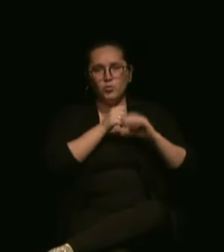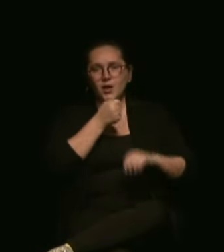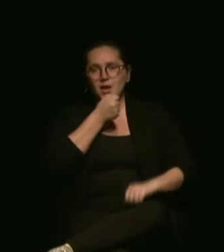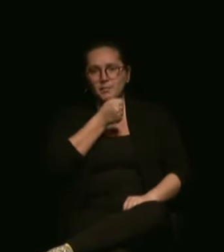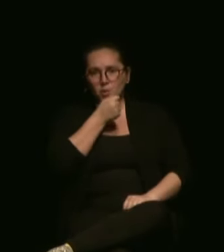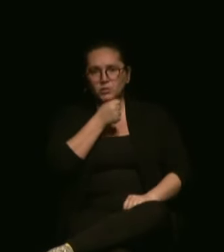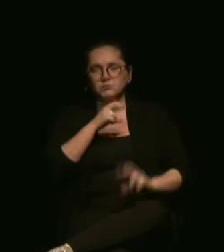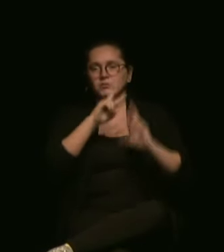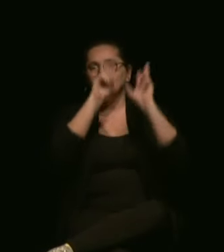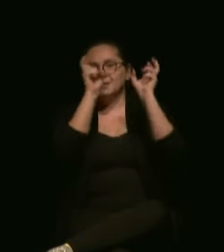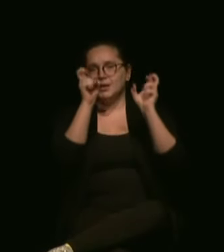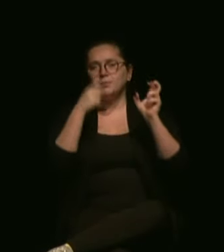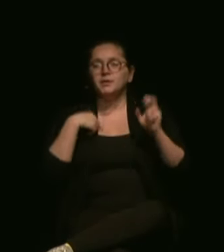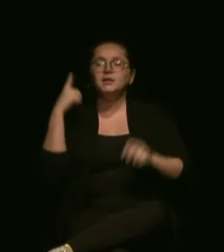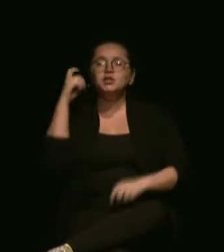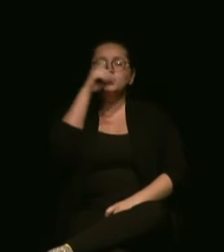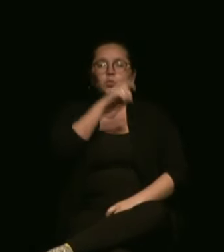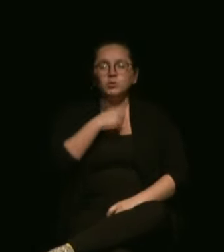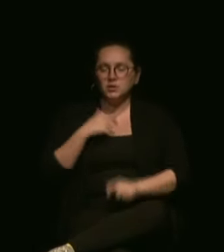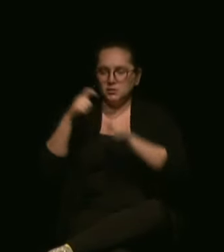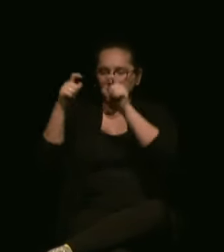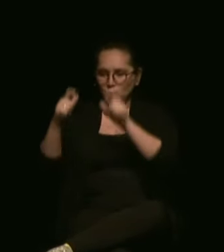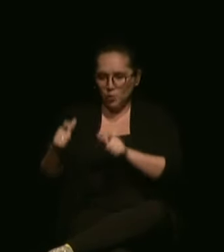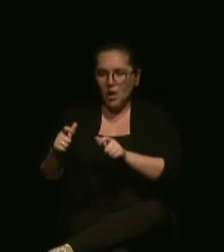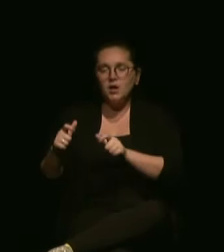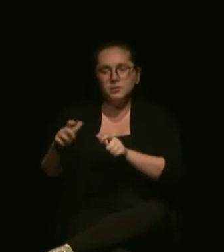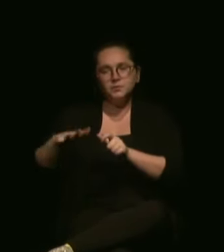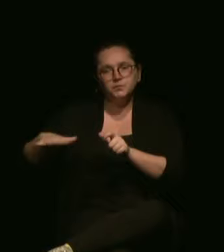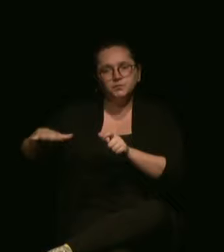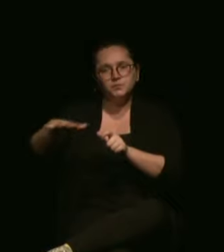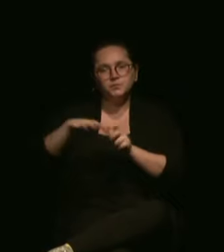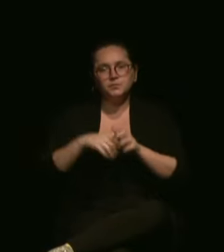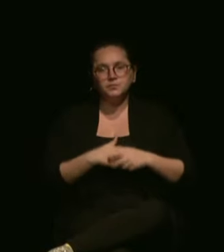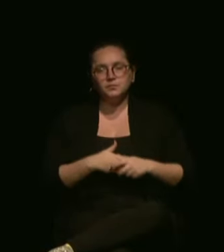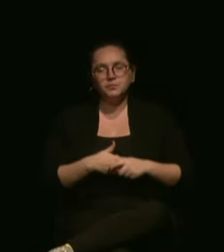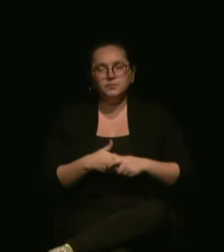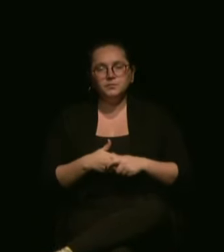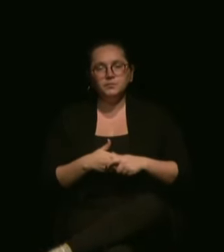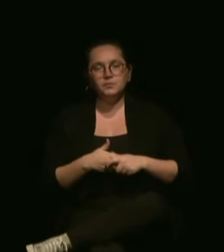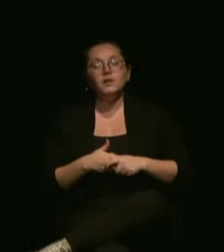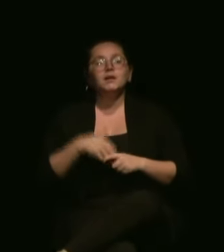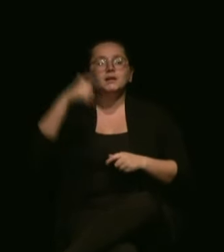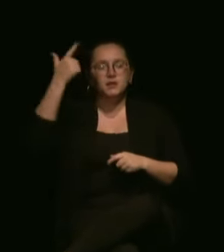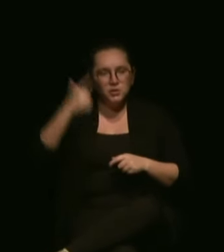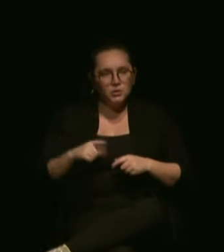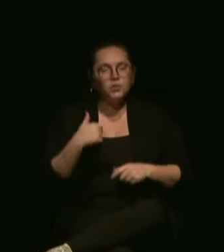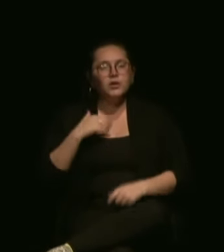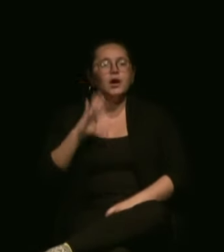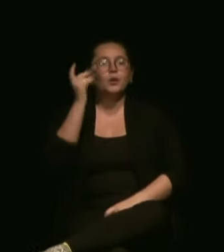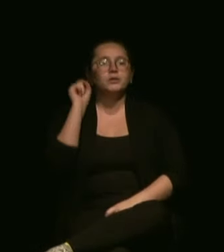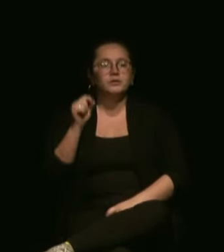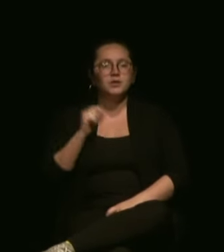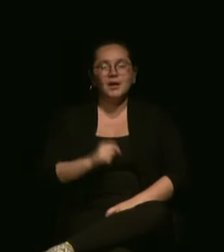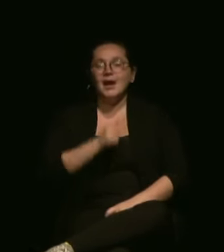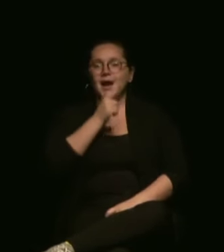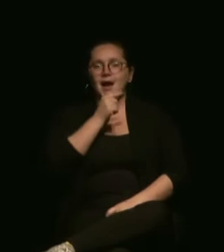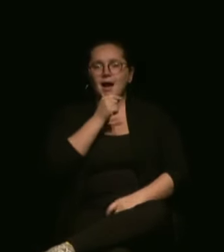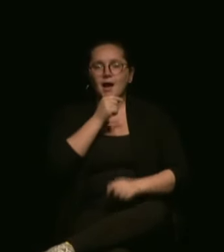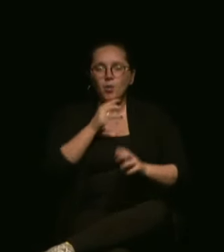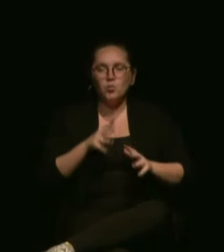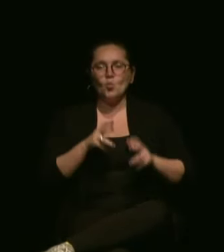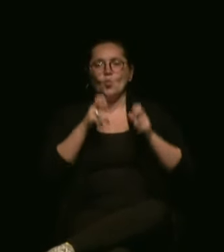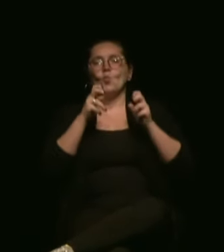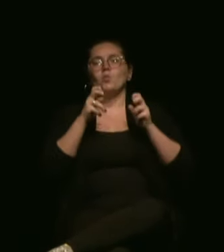as dificuldades da população dessa cidade, que mais uma vez enfrenta essas secas recorrentes que eram